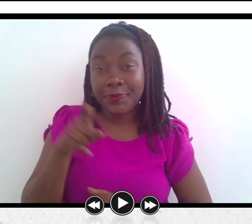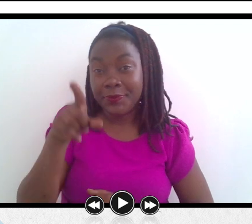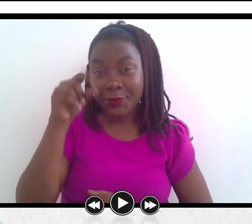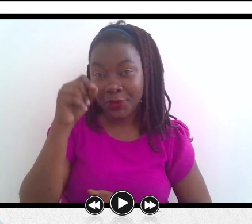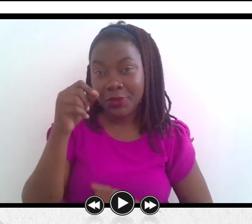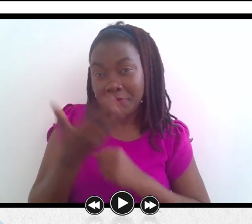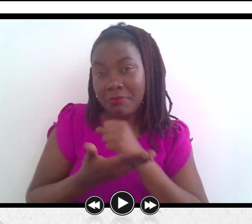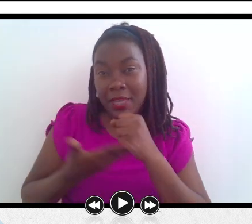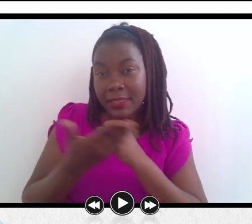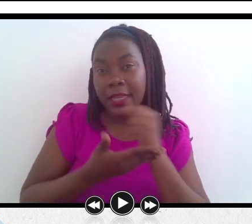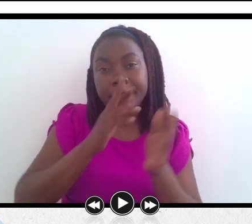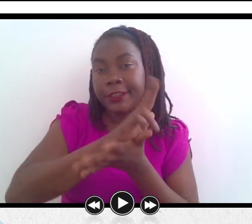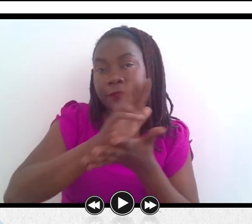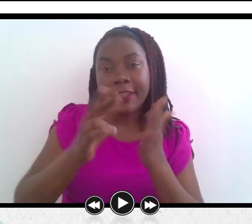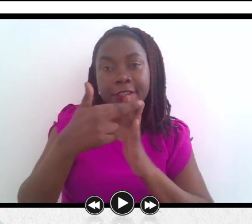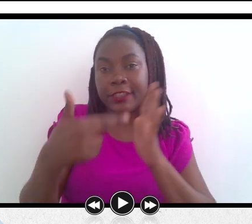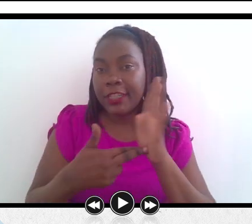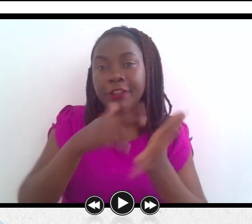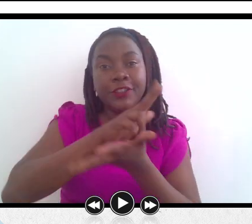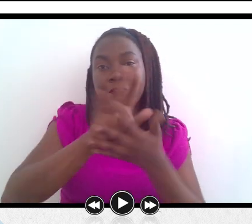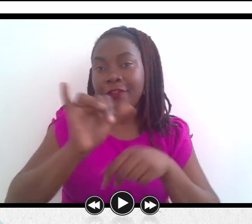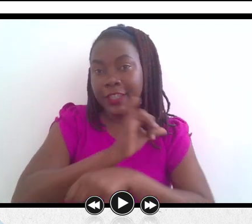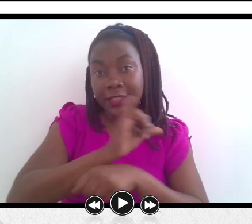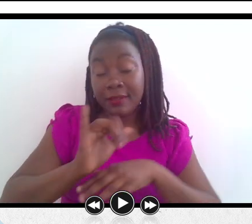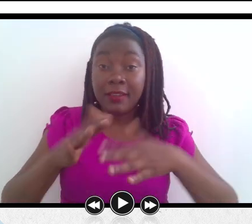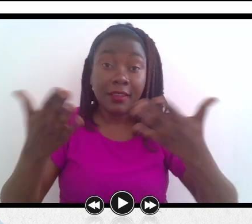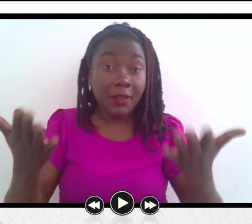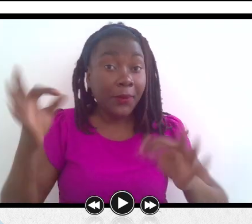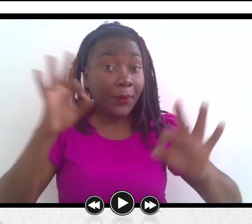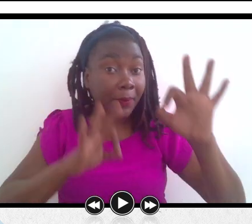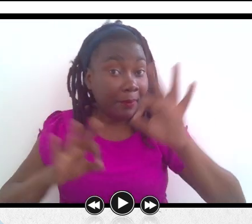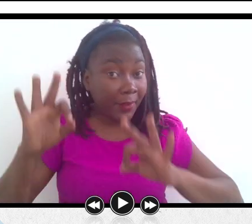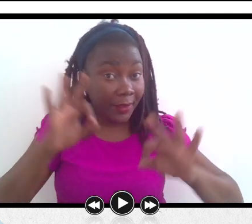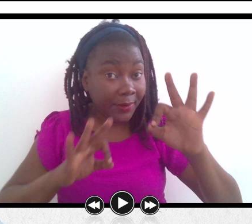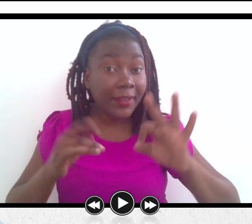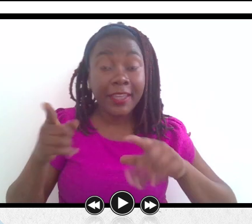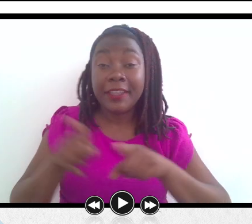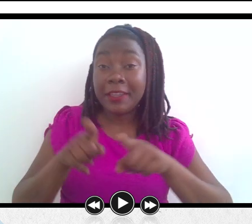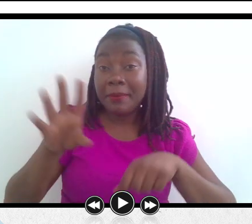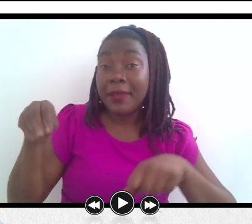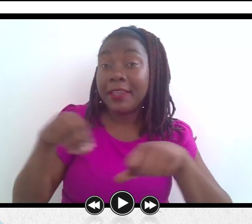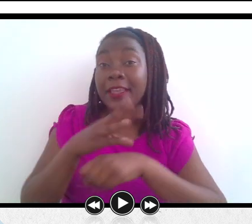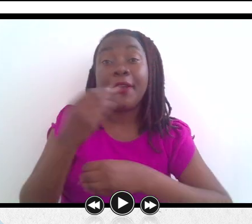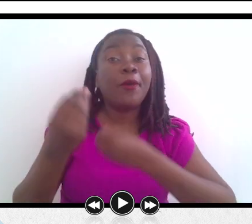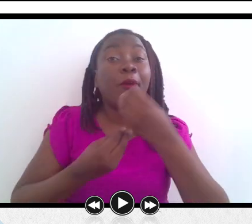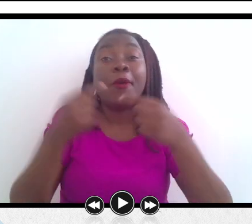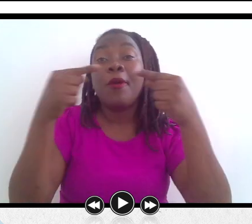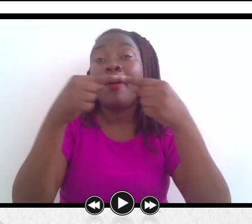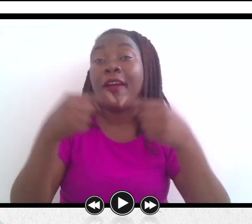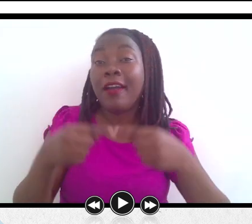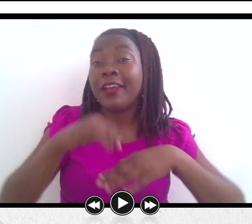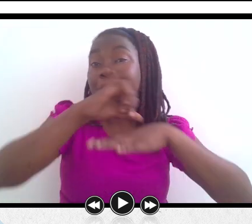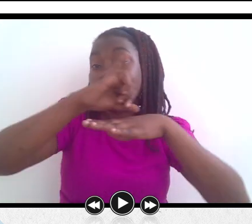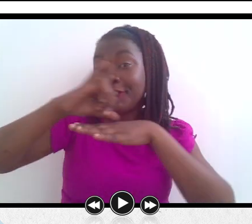de soluções de alternativas, simulações de alternativas de controle, todas as avaliações, né, a gente não faz, eu quero um DIC porque